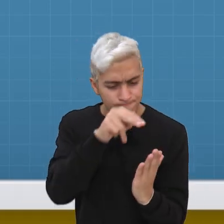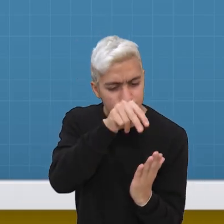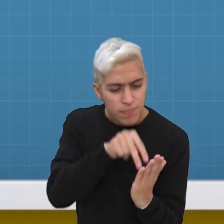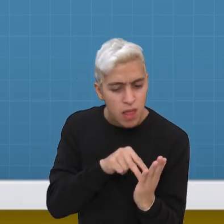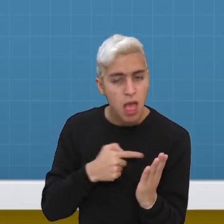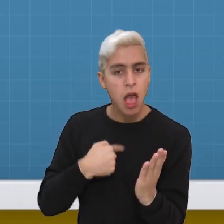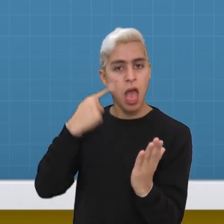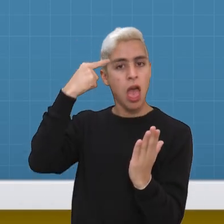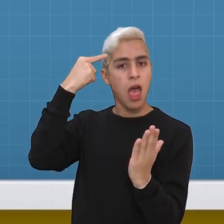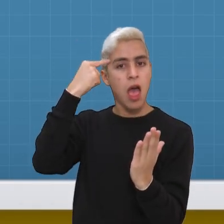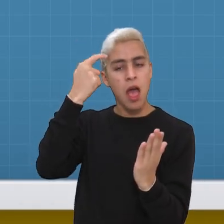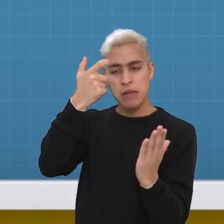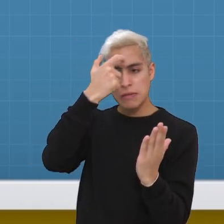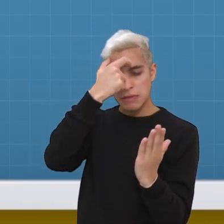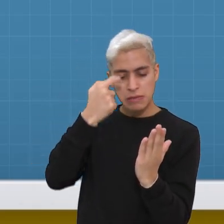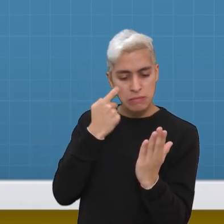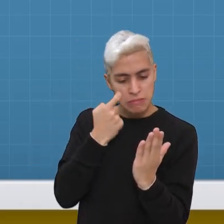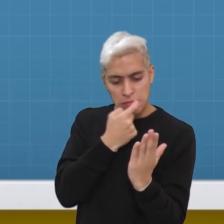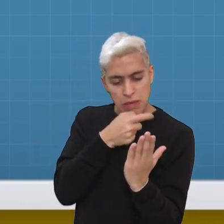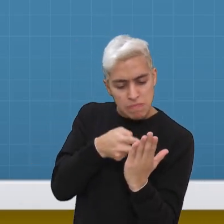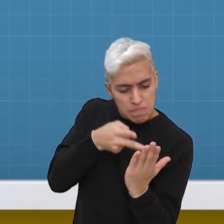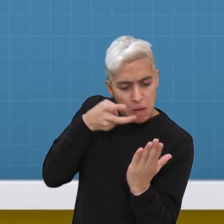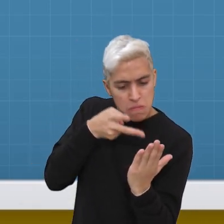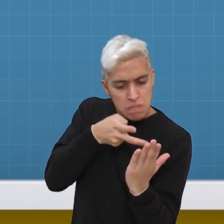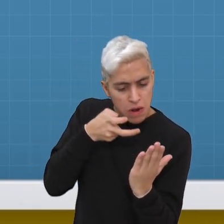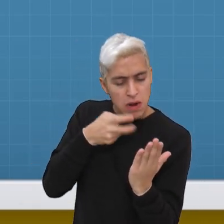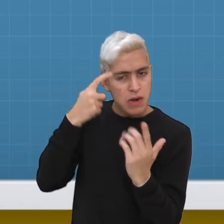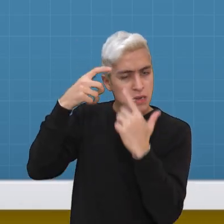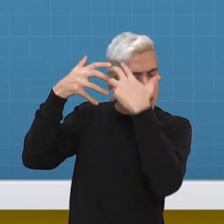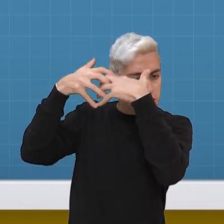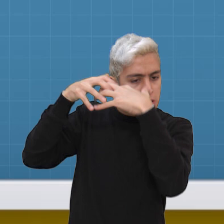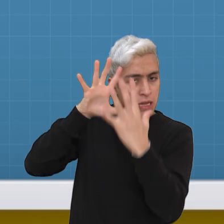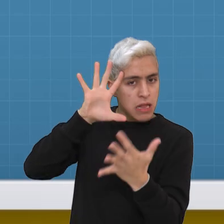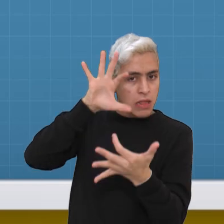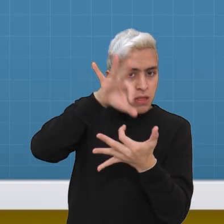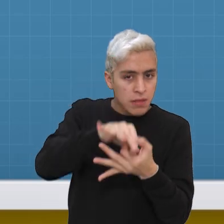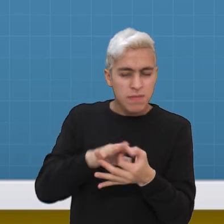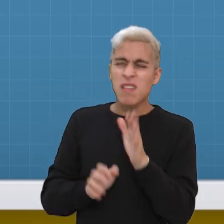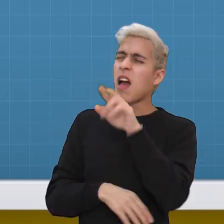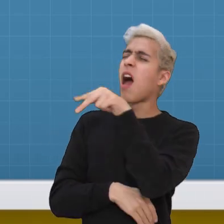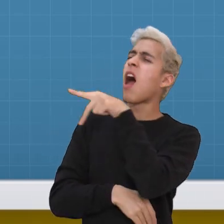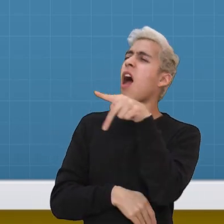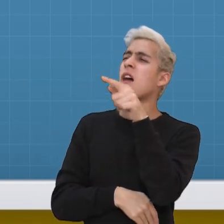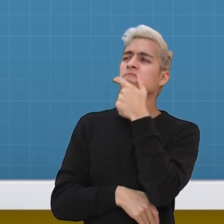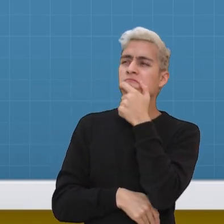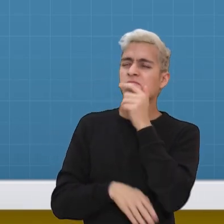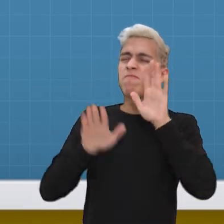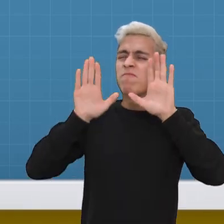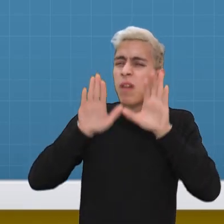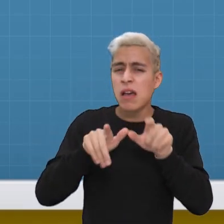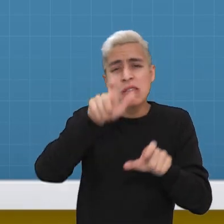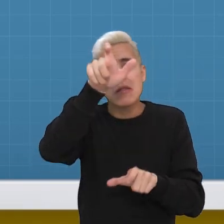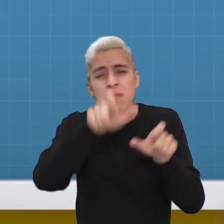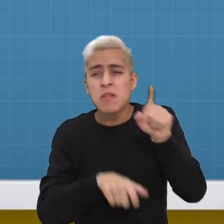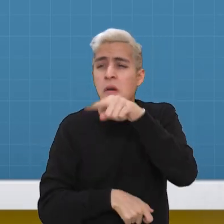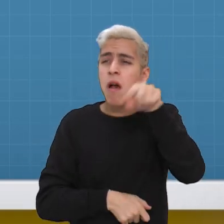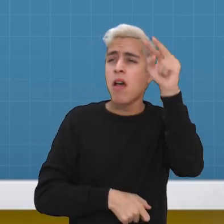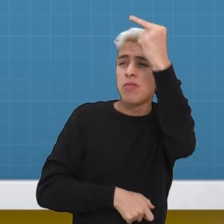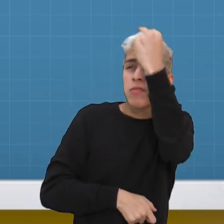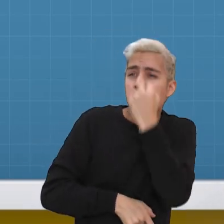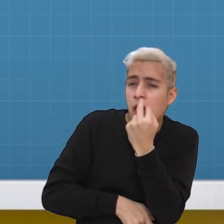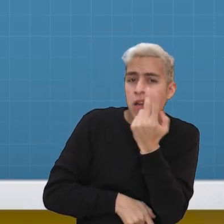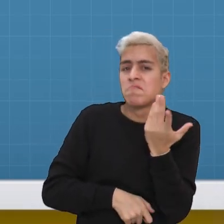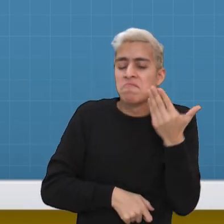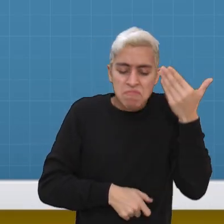leio aquilo que os meus olhos e a minha capacidade proporcionam. Professora, mas e as pessoas